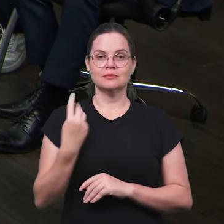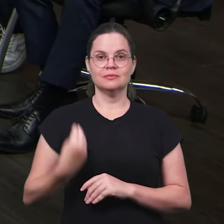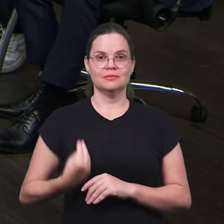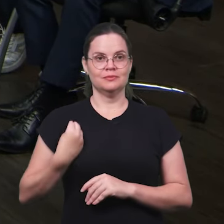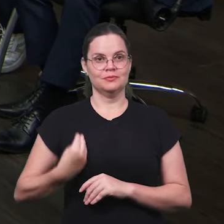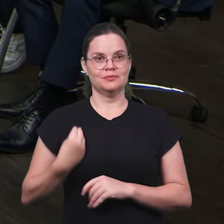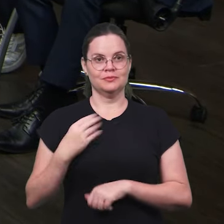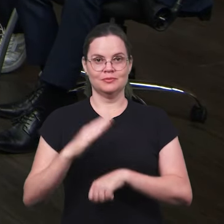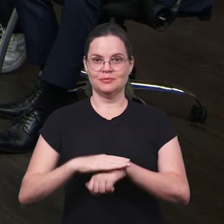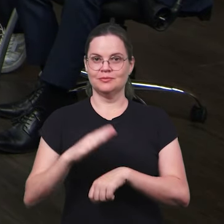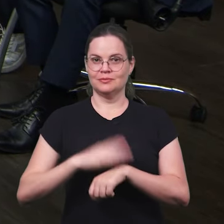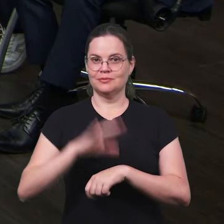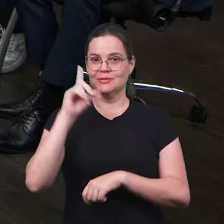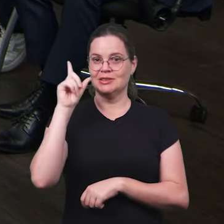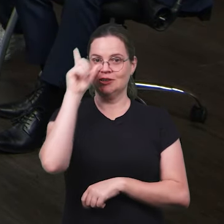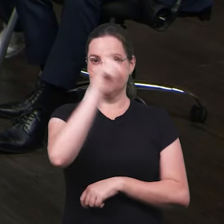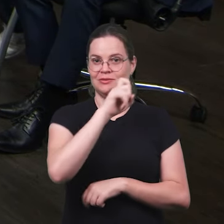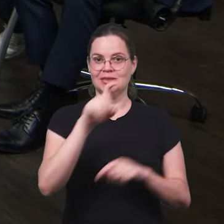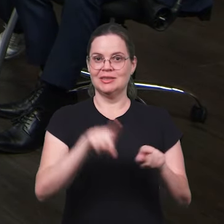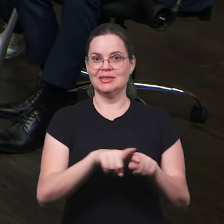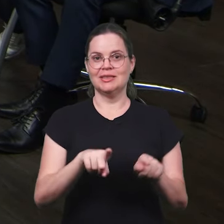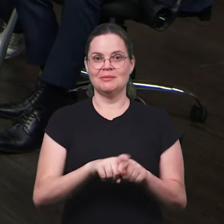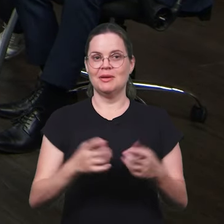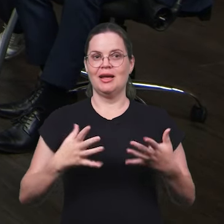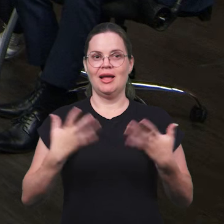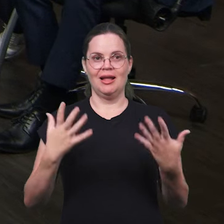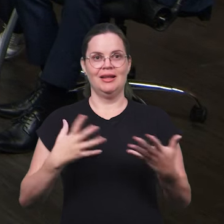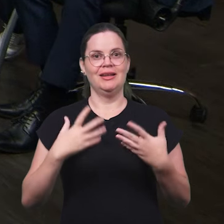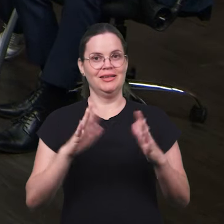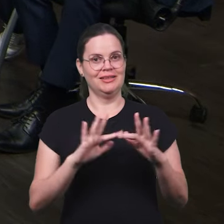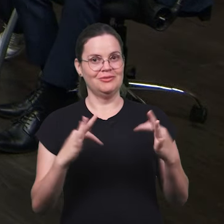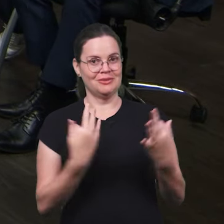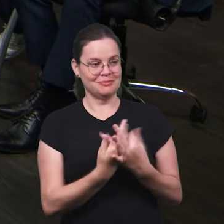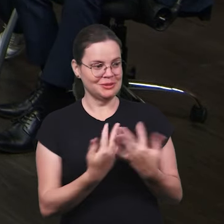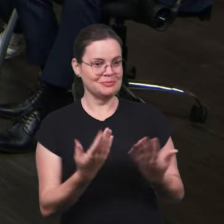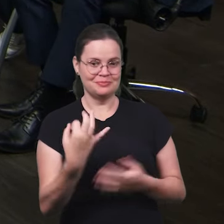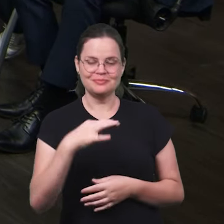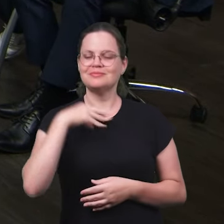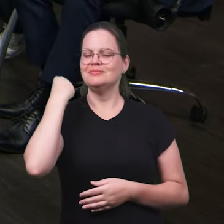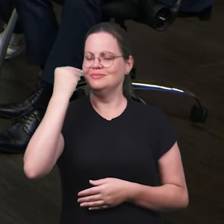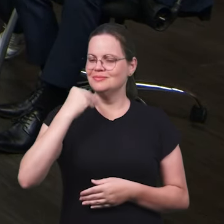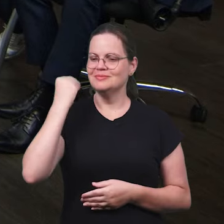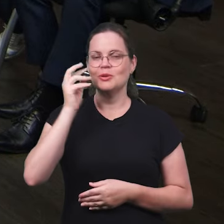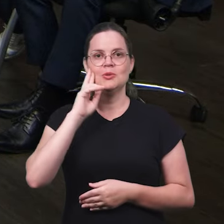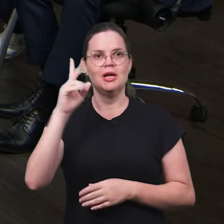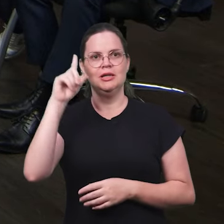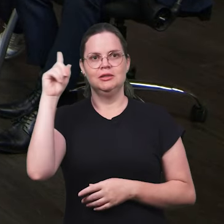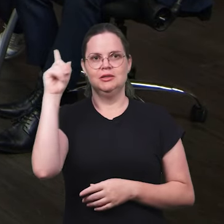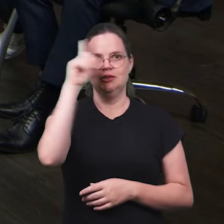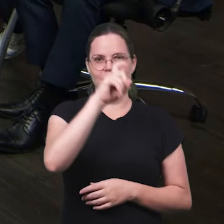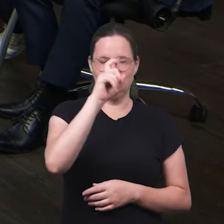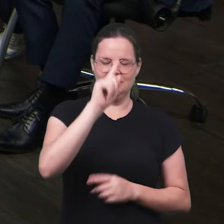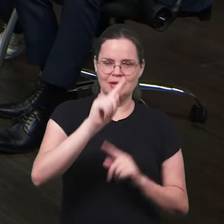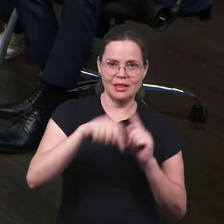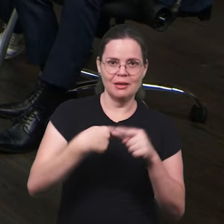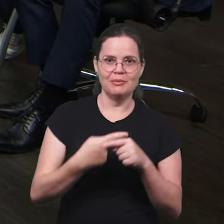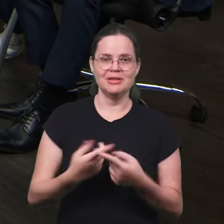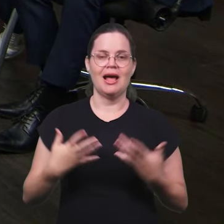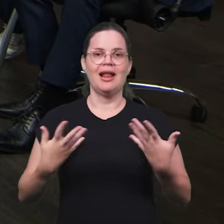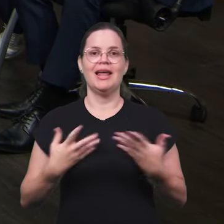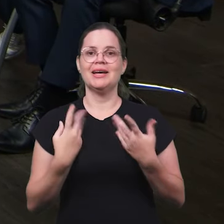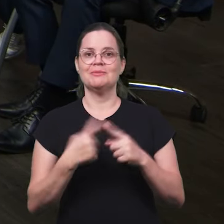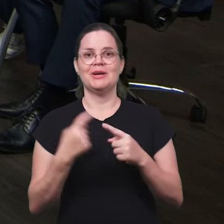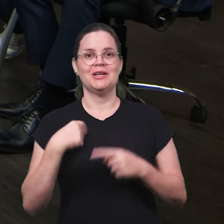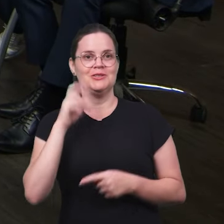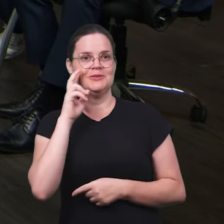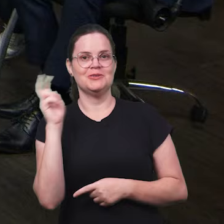vivemos momentos difíceis e alegres em família, né, Júlio? Experiência, né, Experiências com o Senhor. É difícil primeiro, depois torna alegre, porque a gente